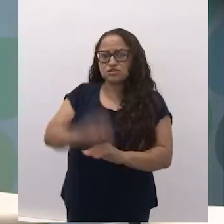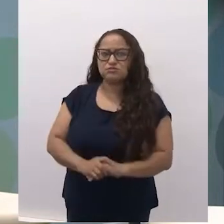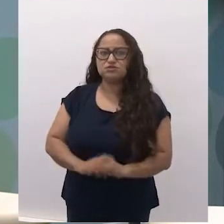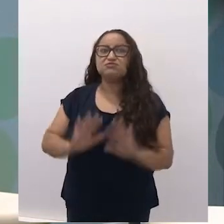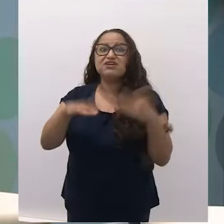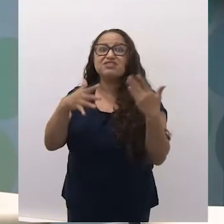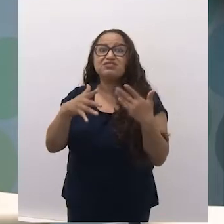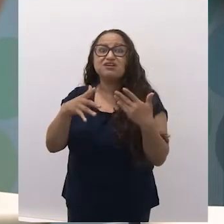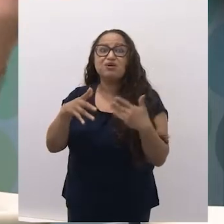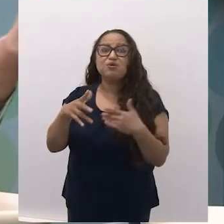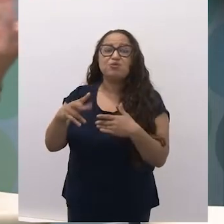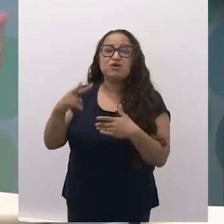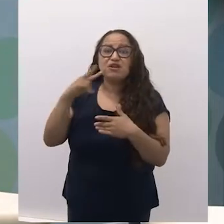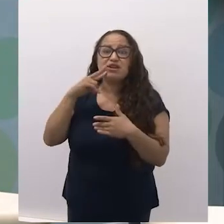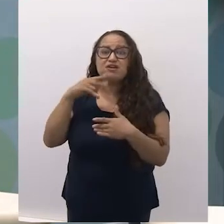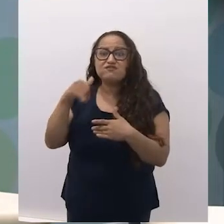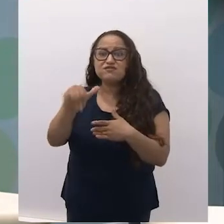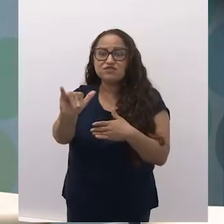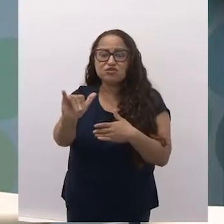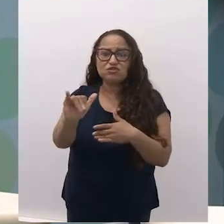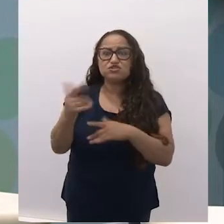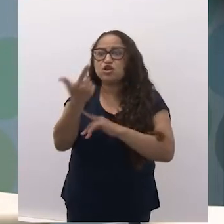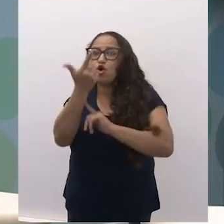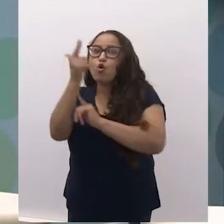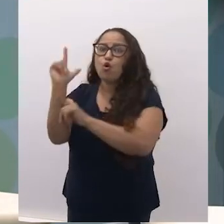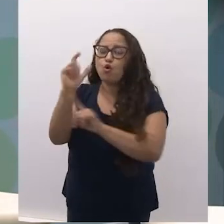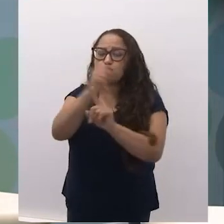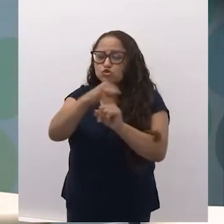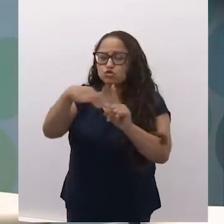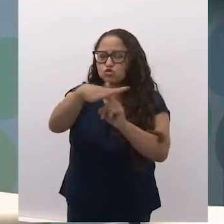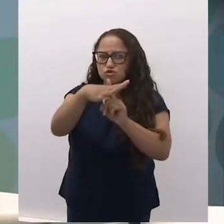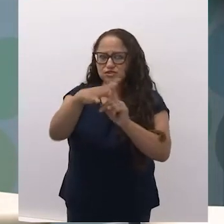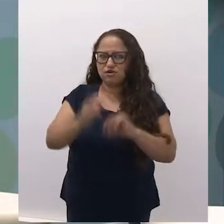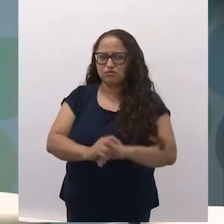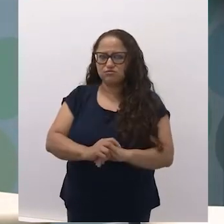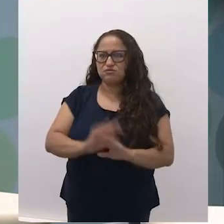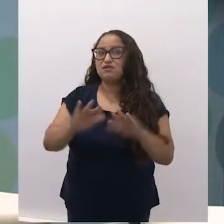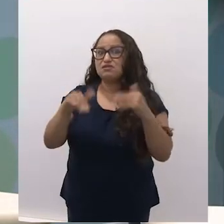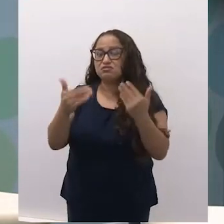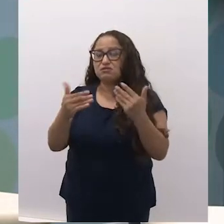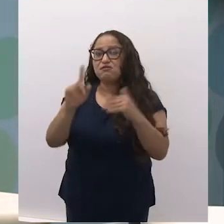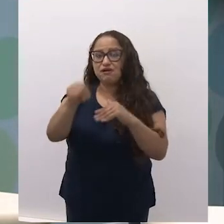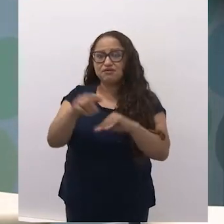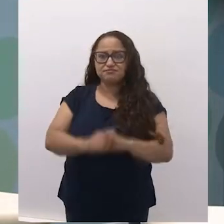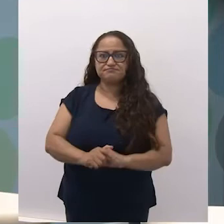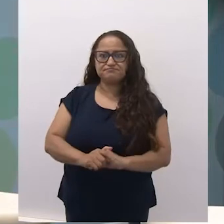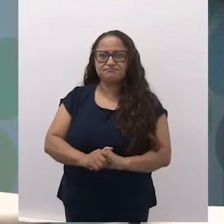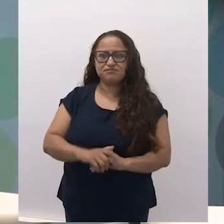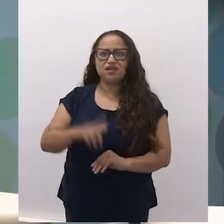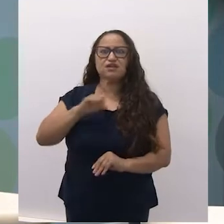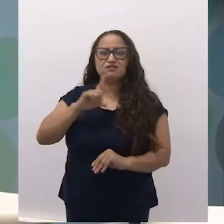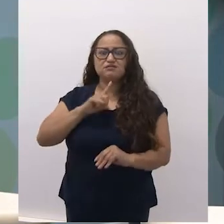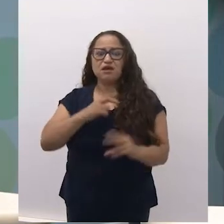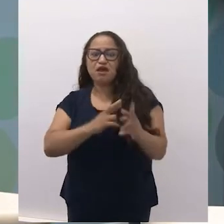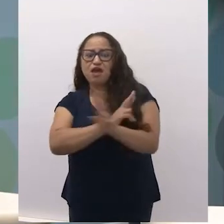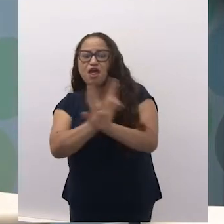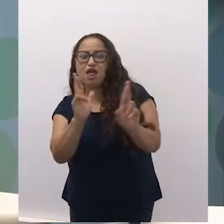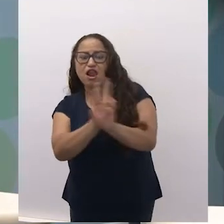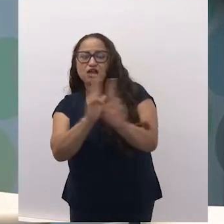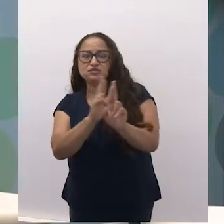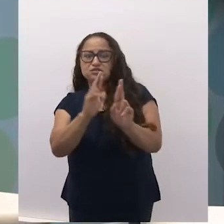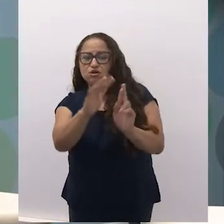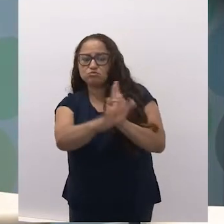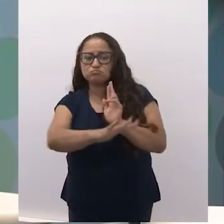é atuar como um outro social. Então, o estudante está atuando como um outro social. Ele está se relacionando com o seu